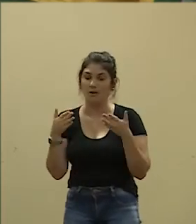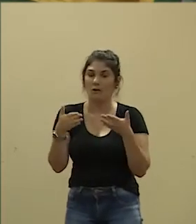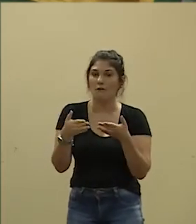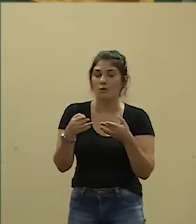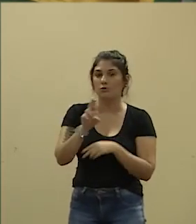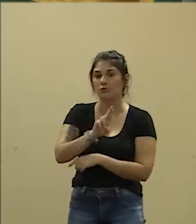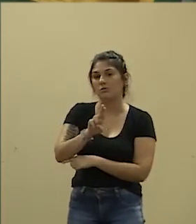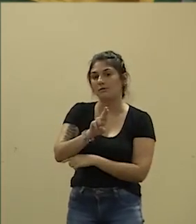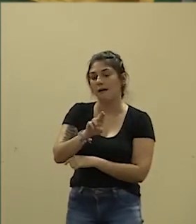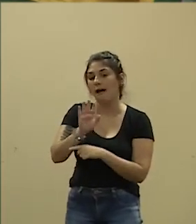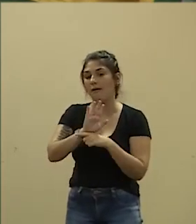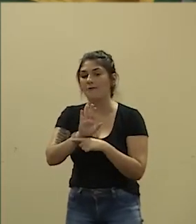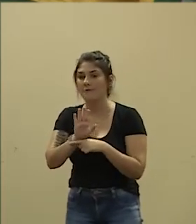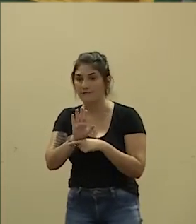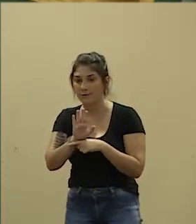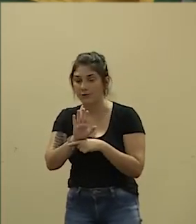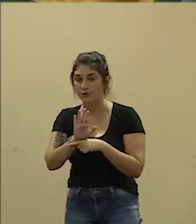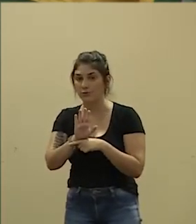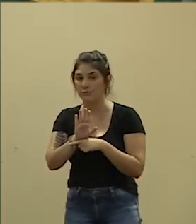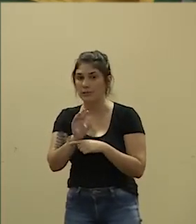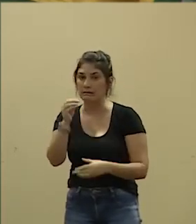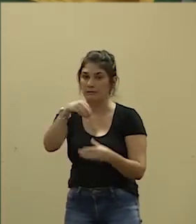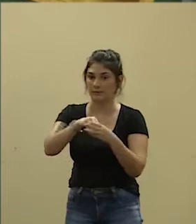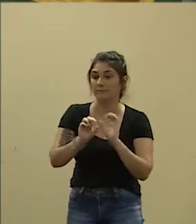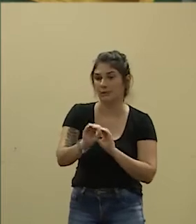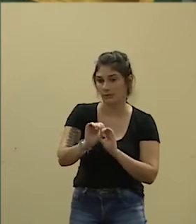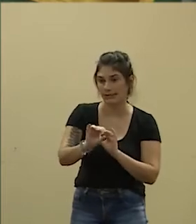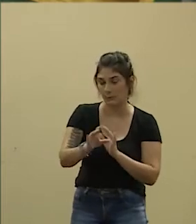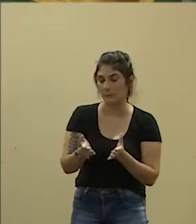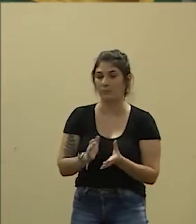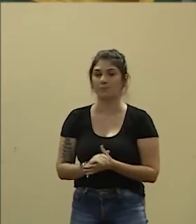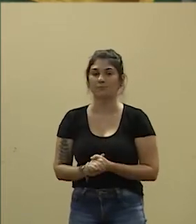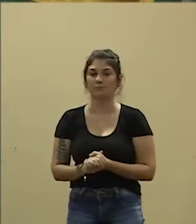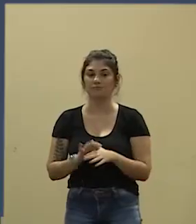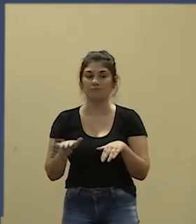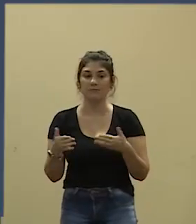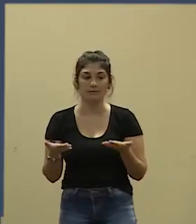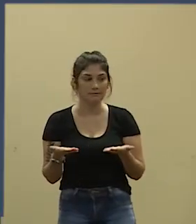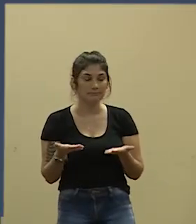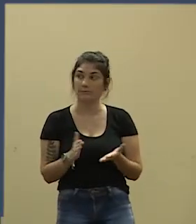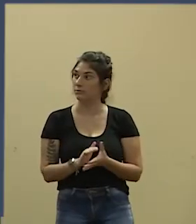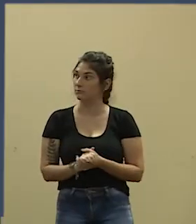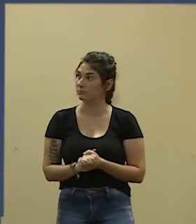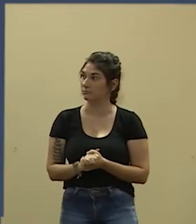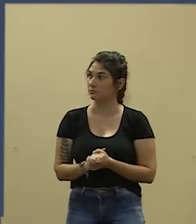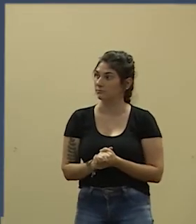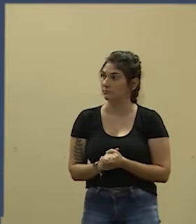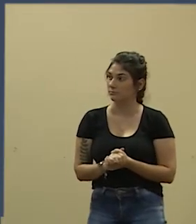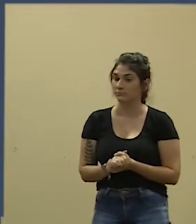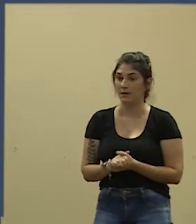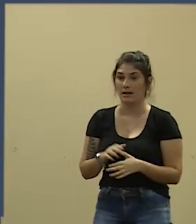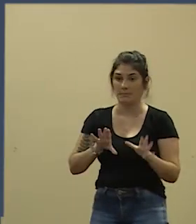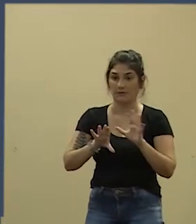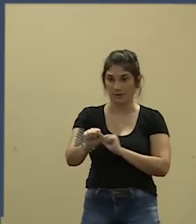vídeo em um ambiente um contexto educacional então né a já falei nessa o formato